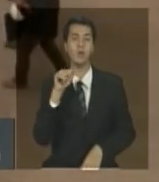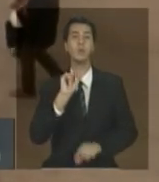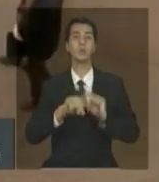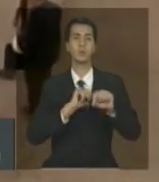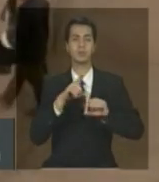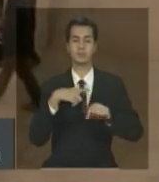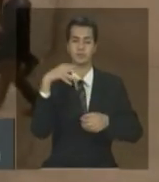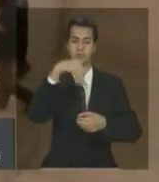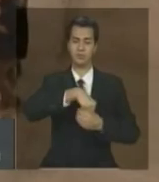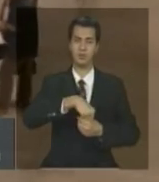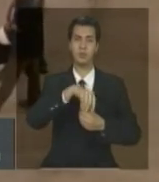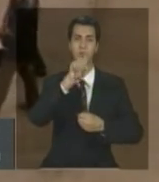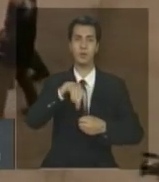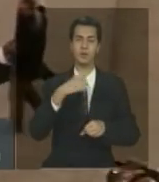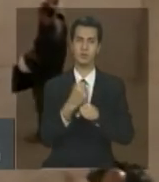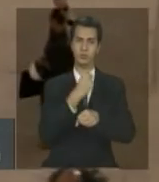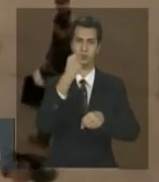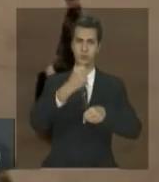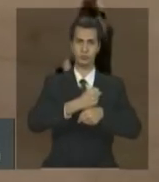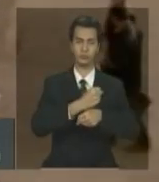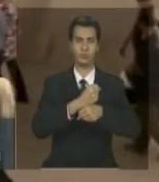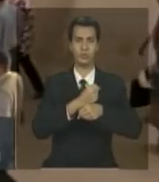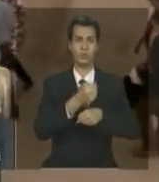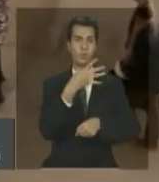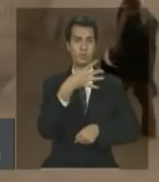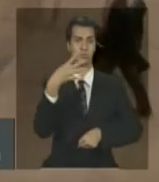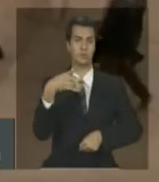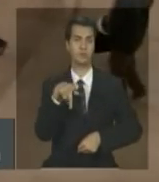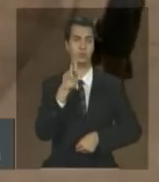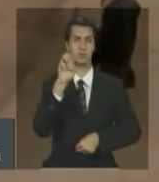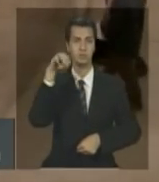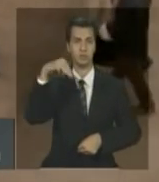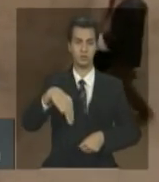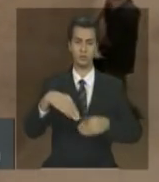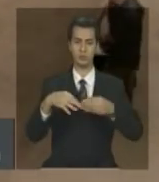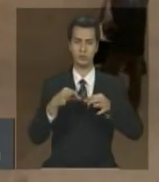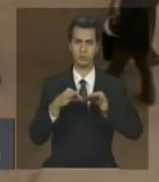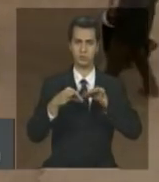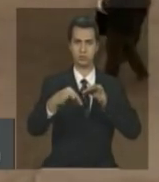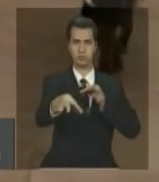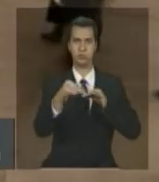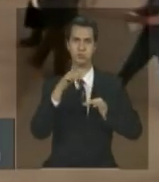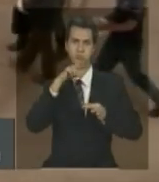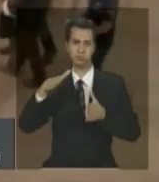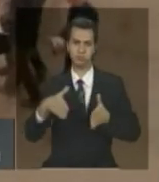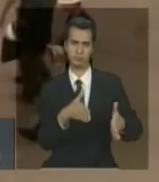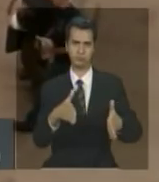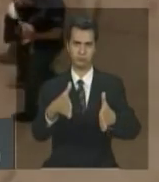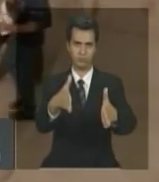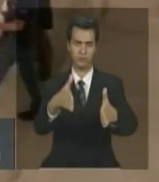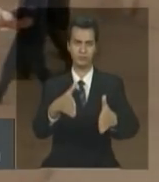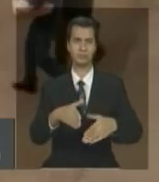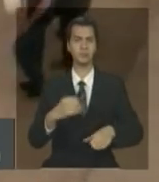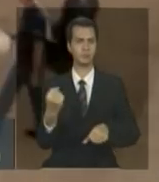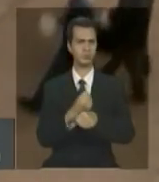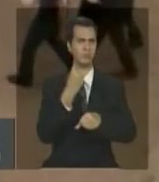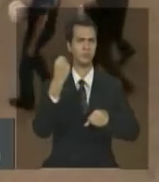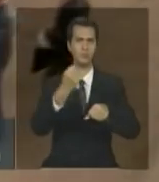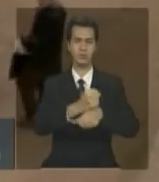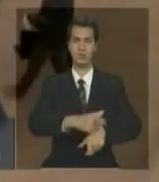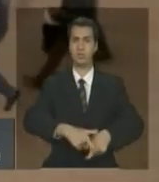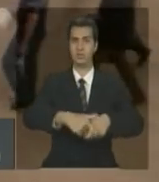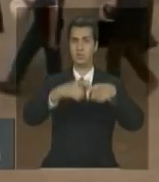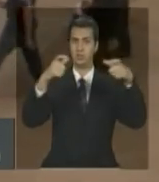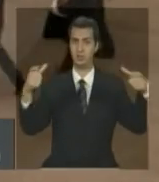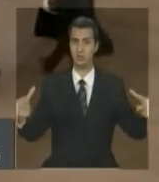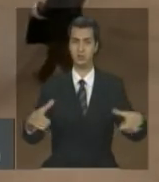São Francisco para a construção de mais 44 quilômetros de canal. É uma obra grandiosa e vão